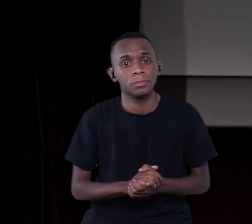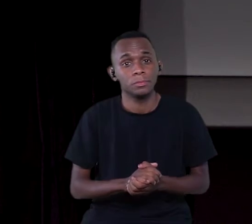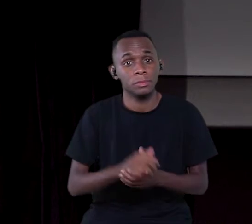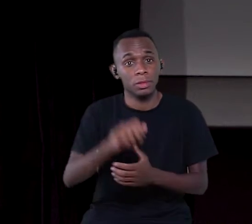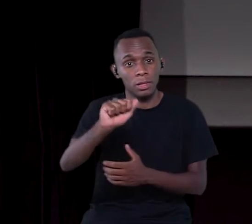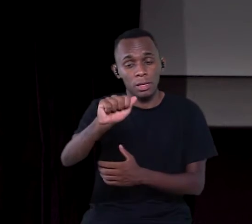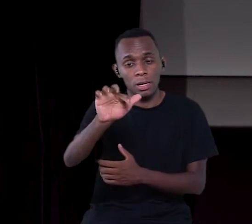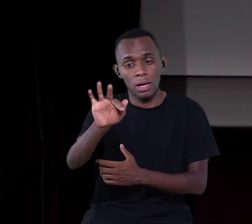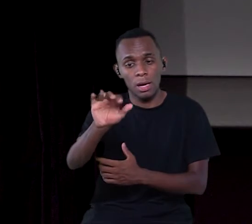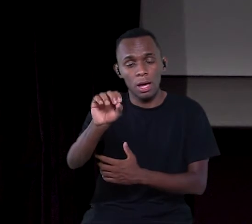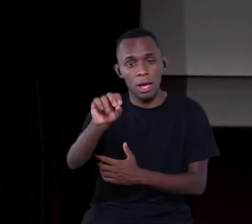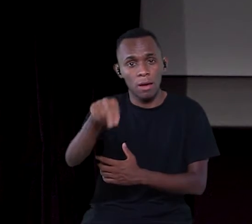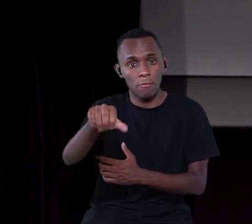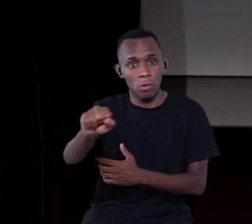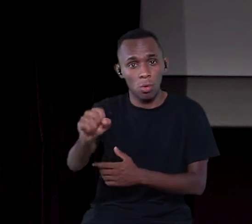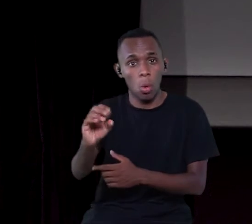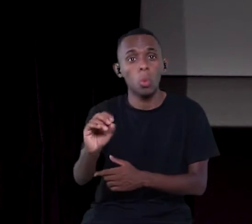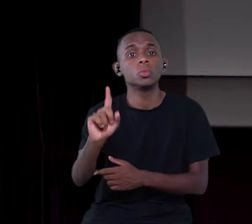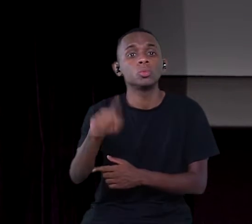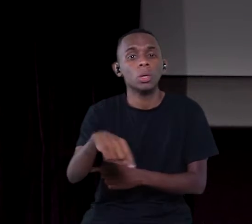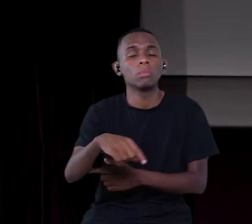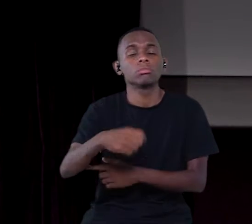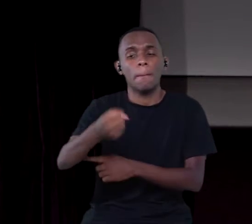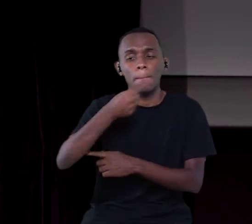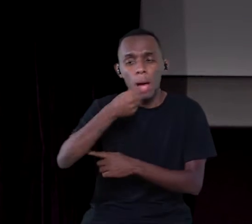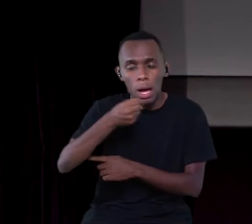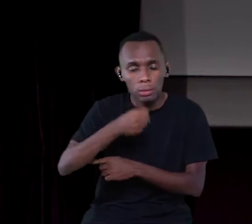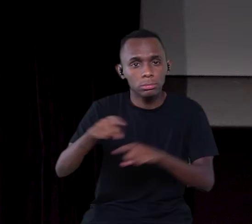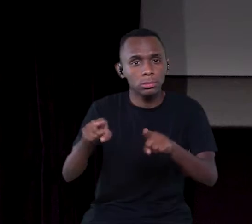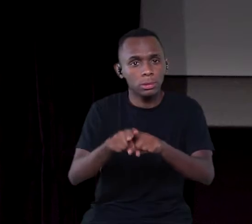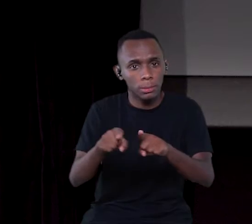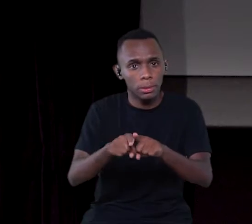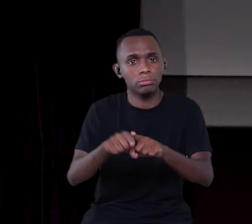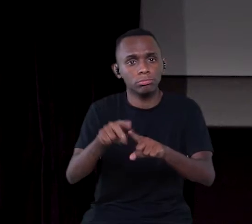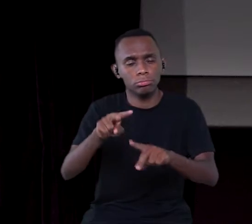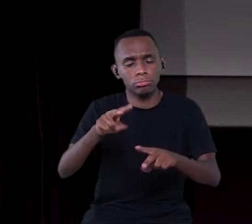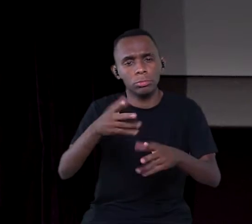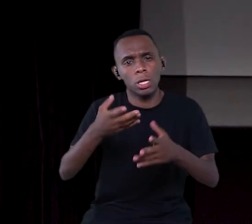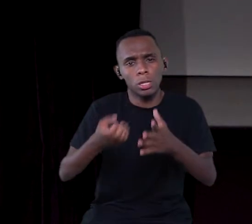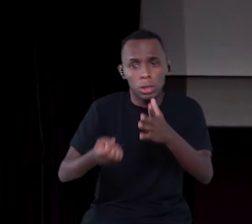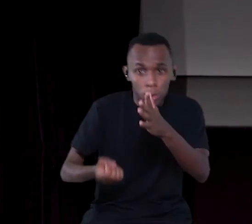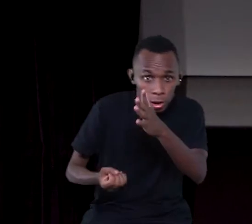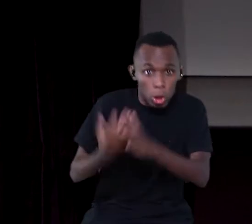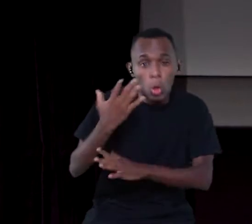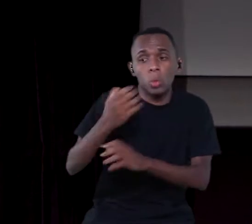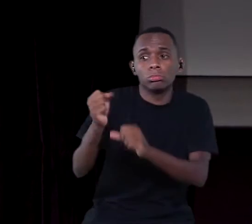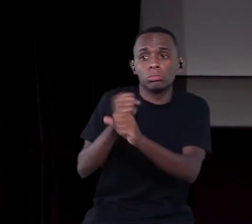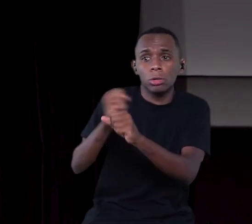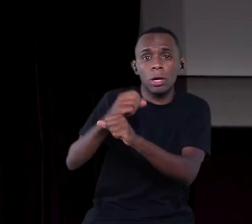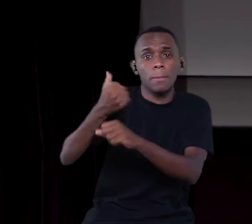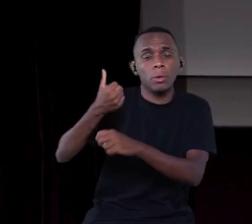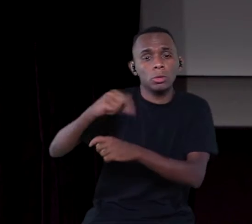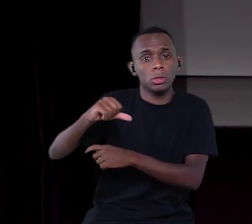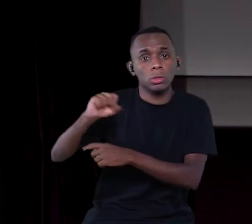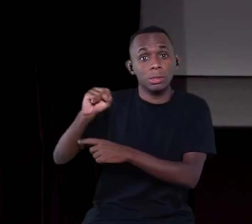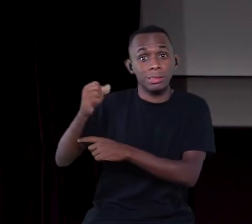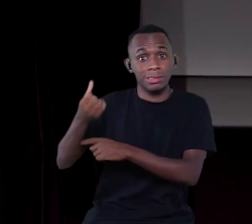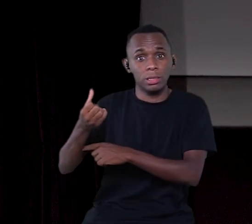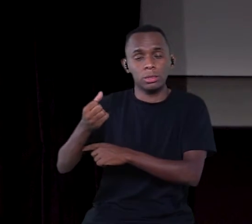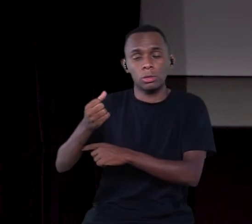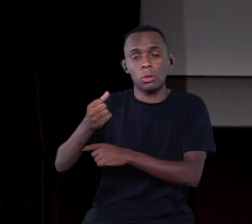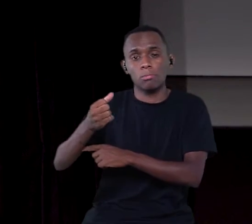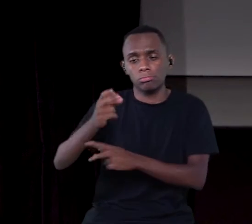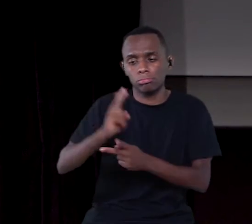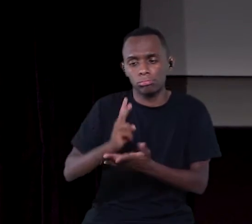Afonso Borges é jornalista, gestor cultural e escritor. Criou, em 1986, o projeto Sempre um